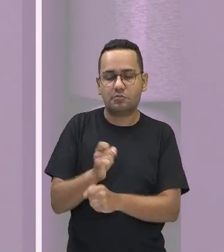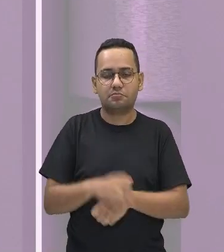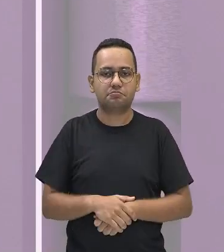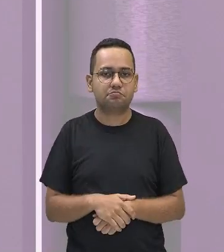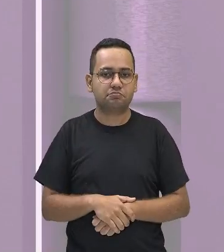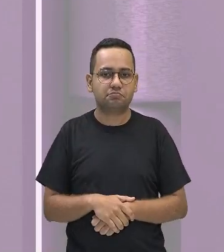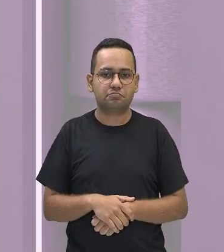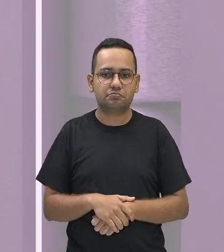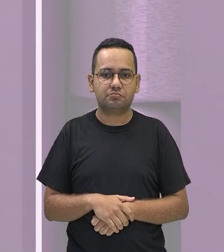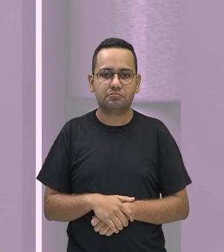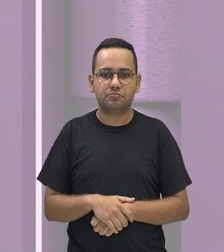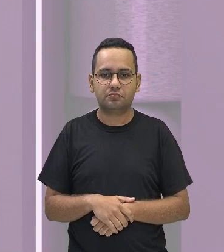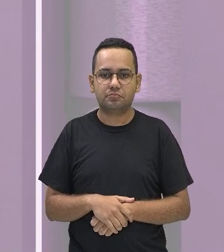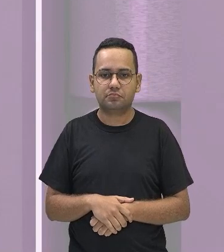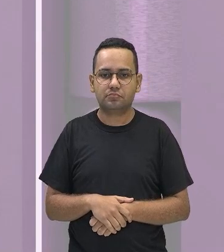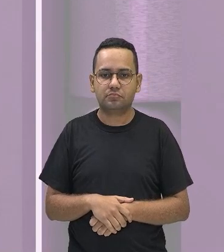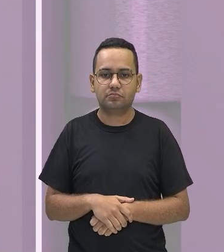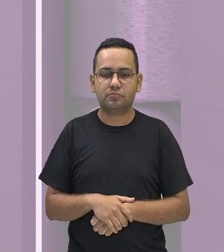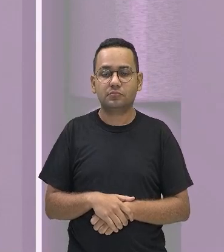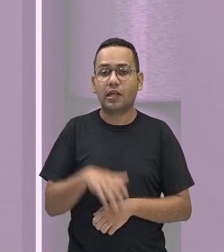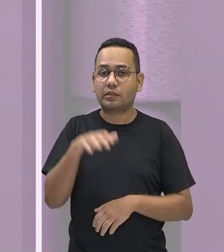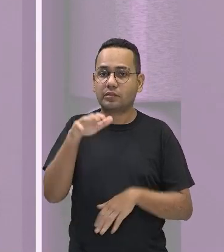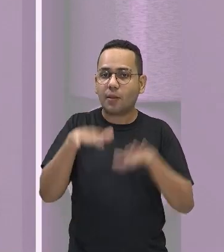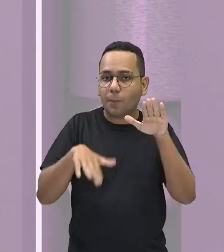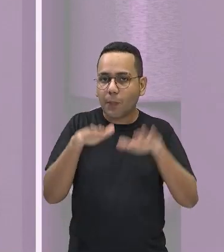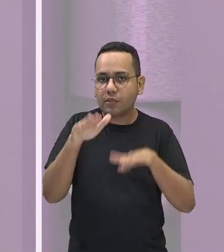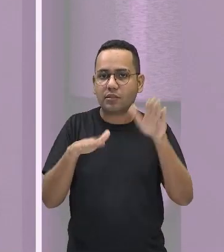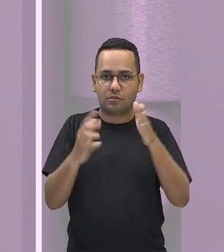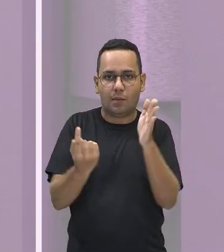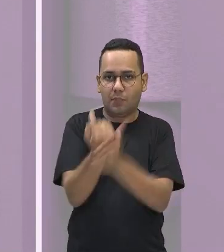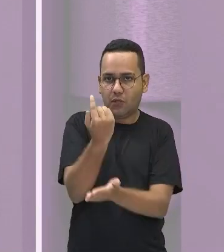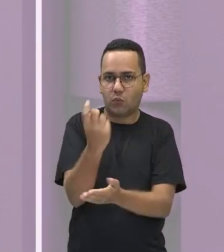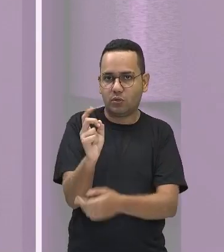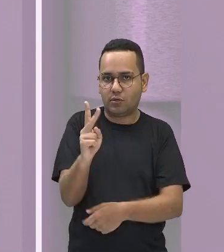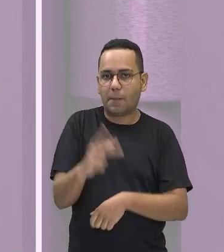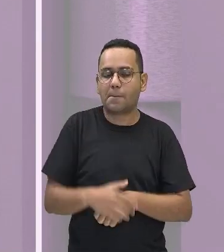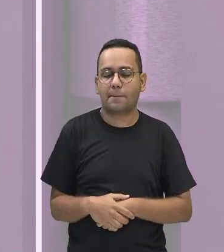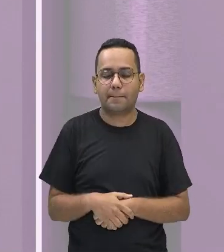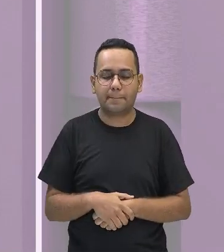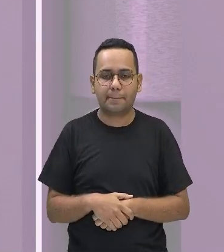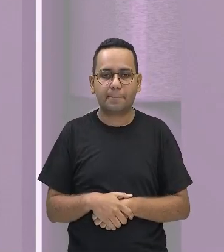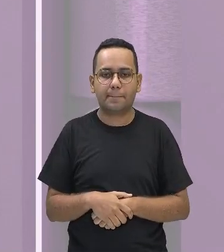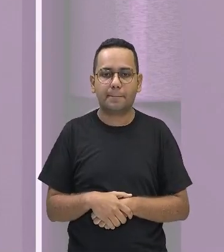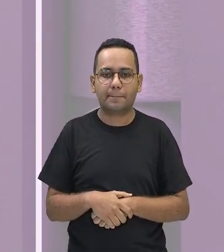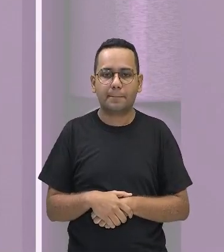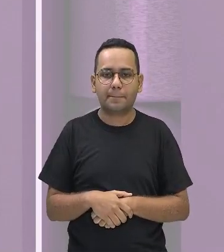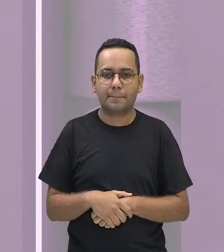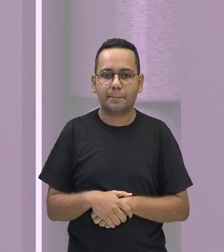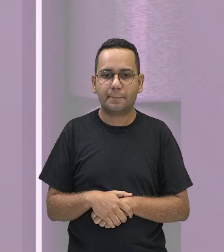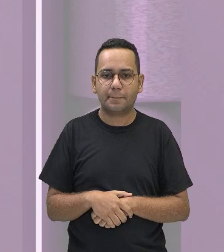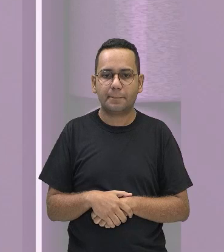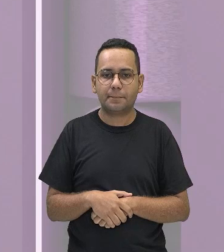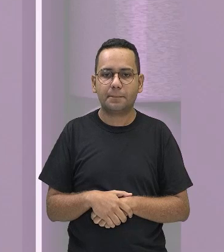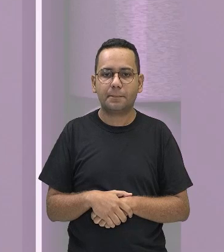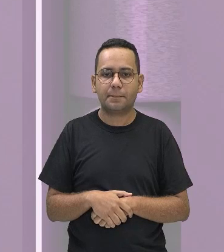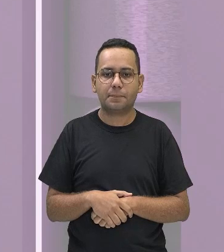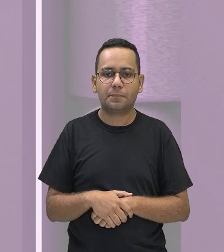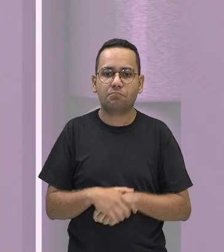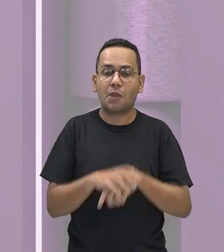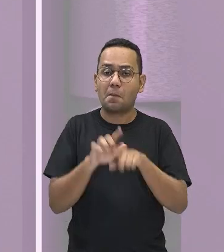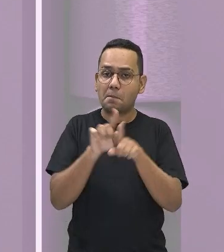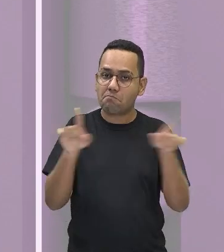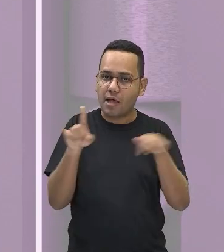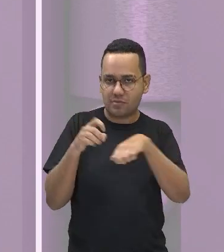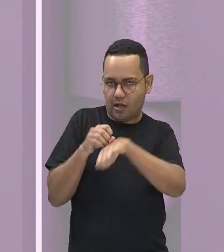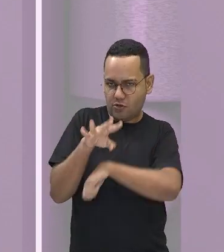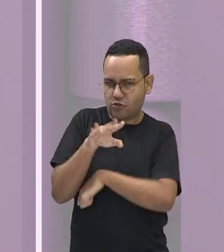escolhe, tá bom? De acordo com o que está lá no problema. Lembrando que você sempre tem que deixar a